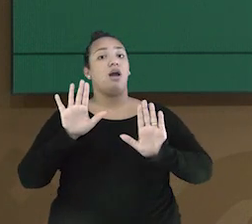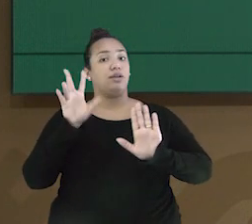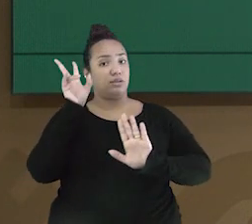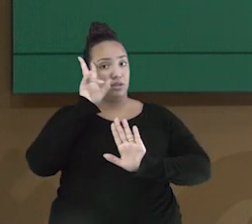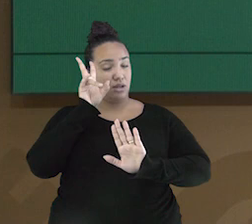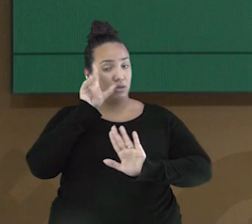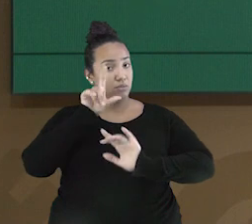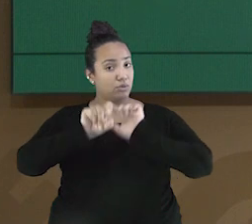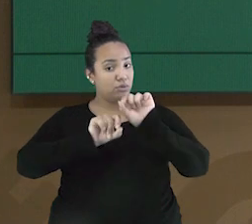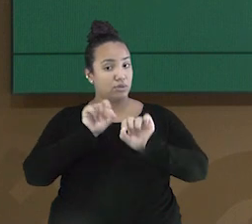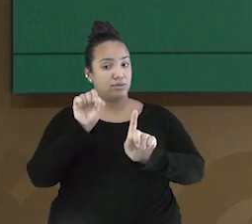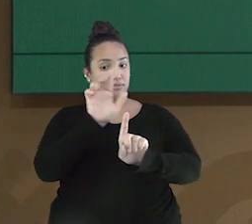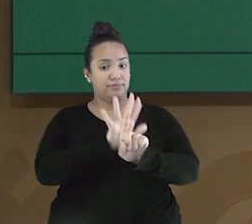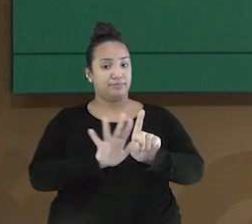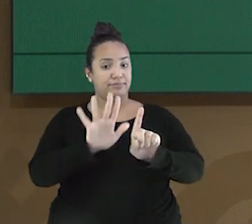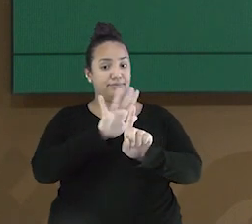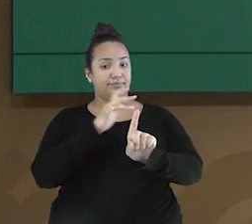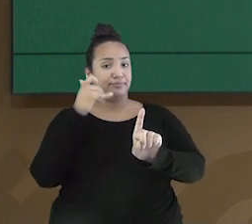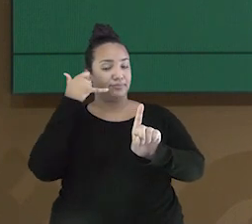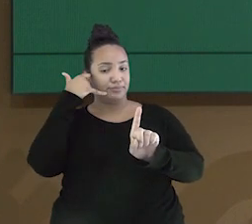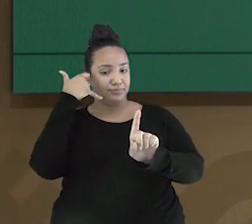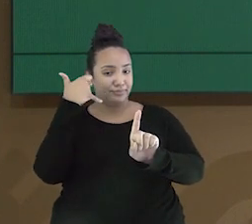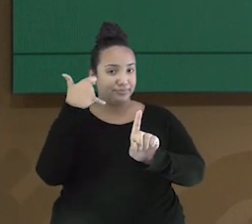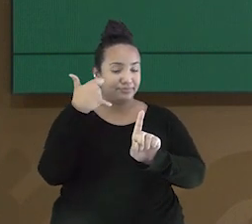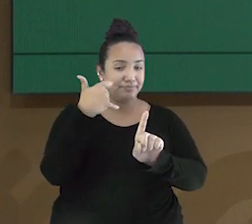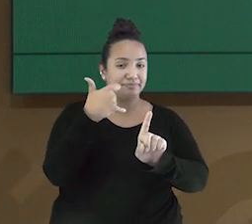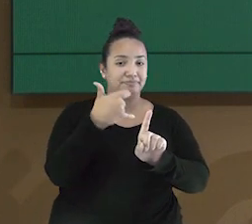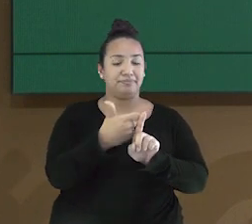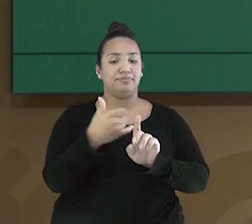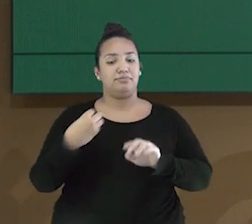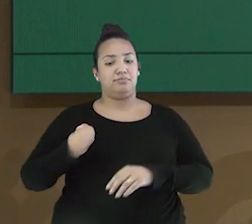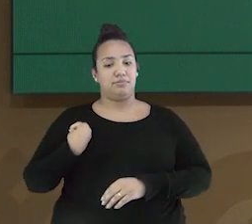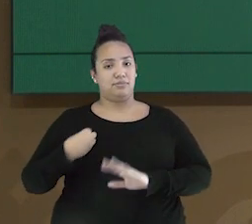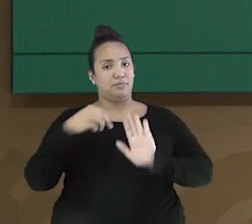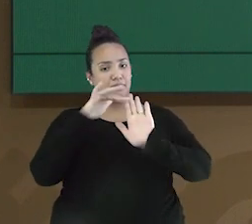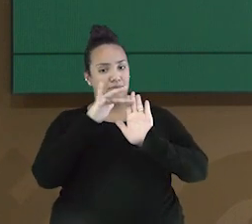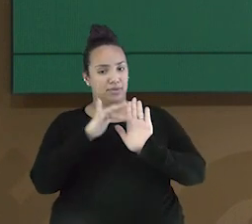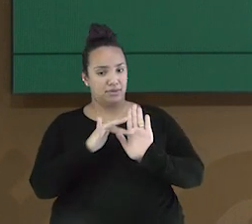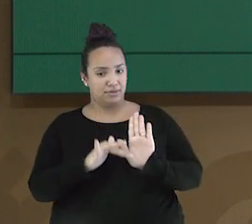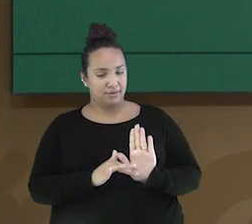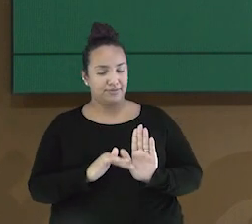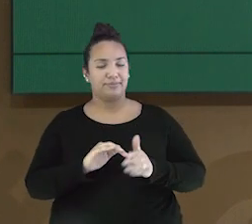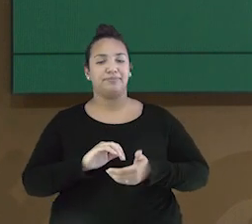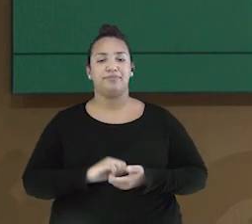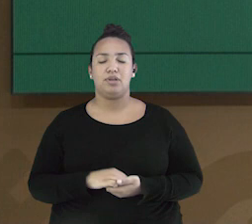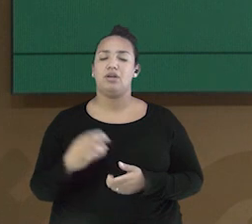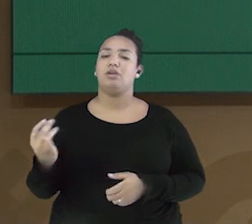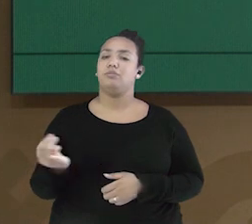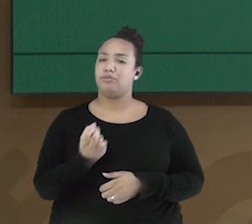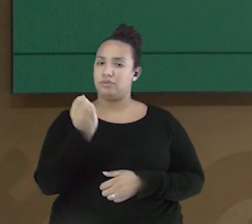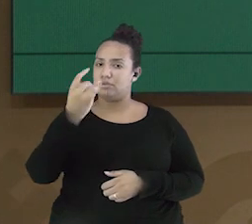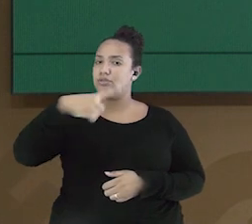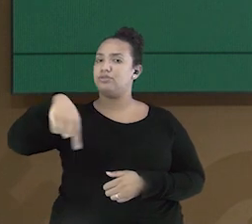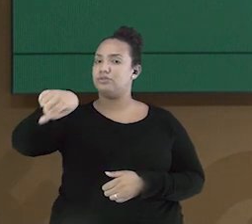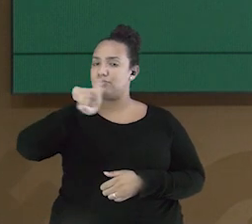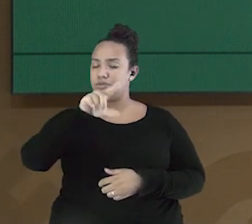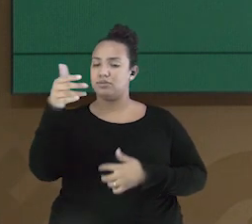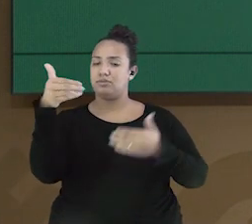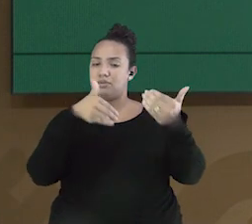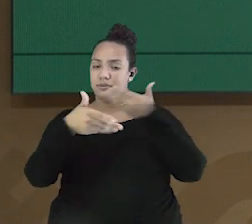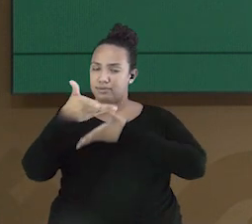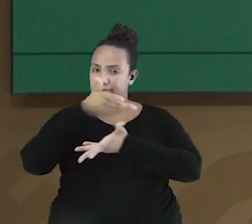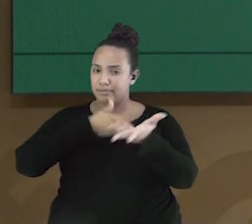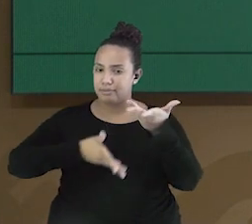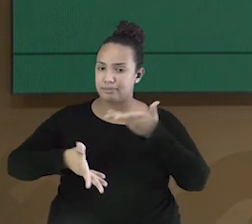de escanear o QR Code que está aí na sua tela para assinar a lista de presença. É muito importante a sua participação e interação na